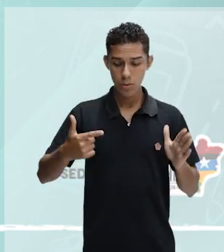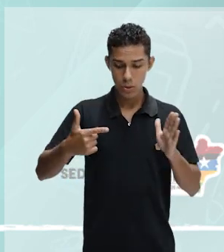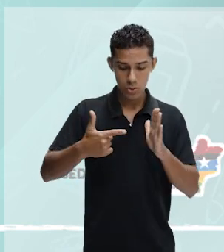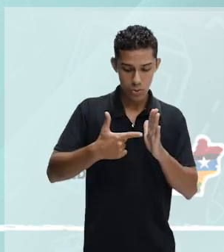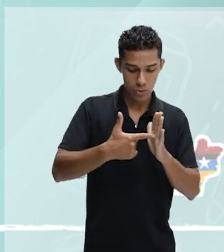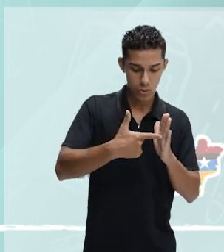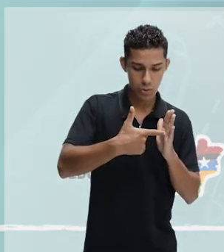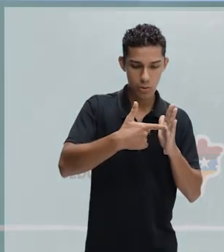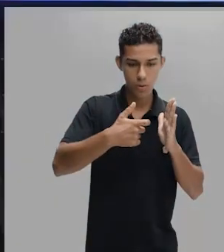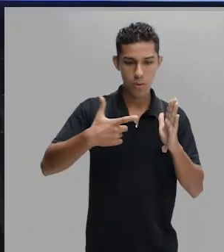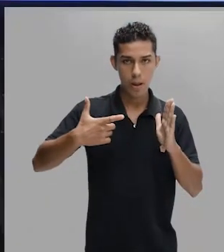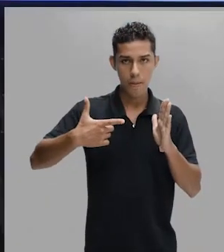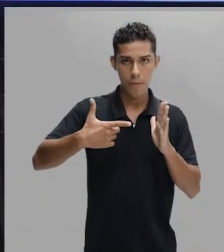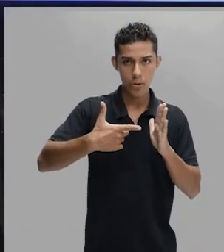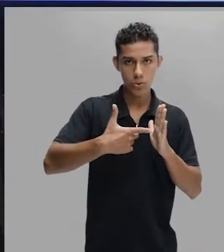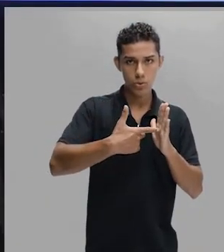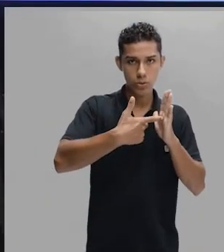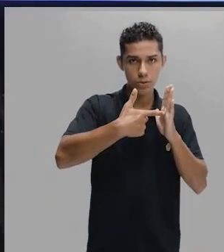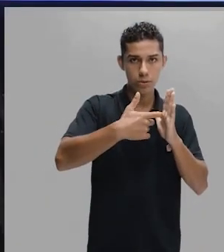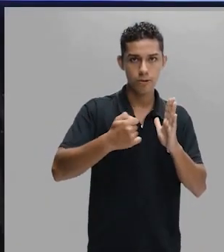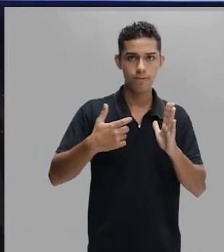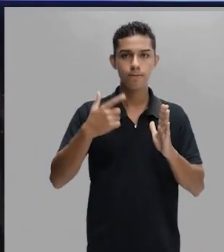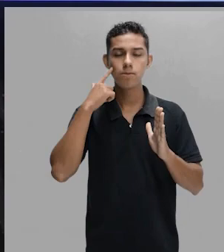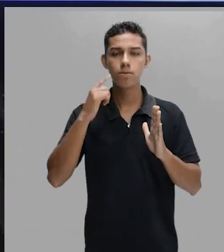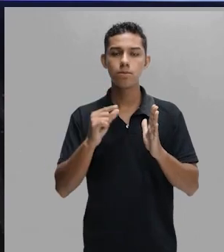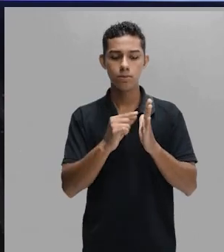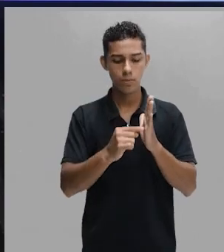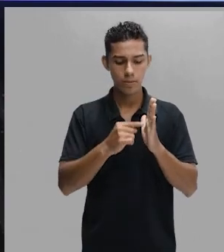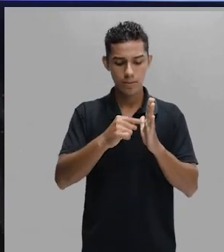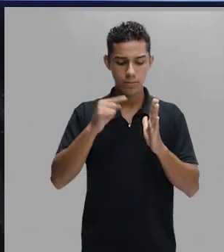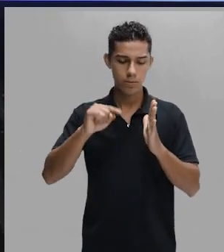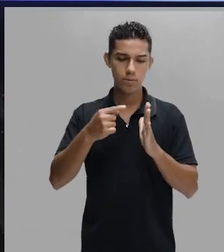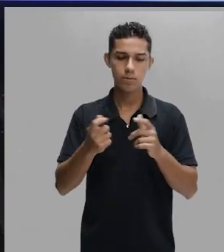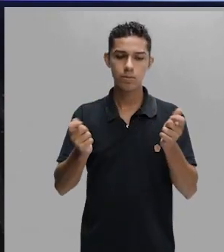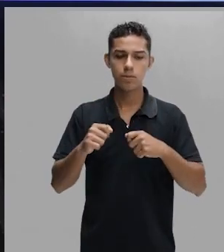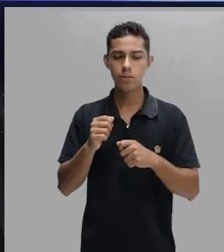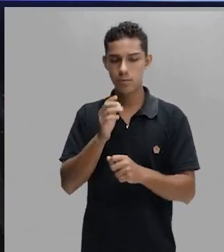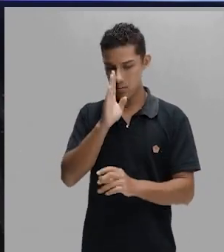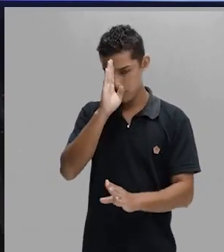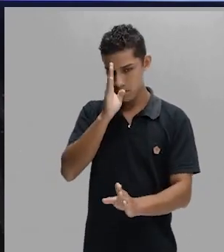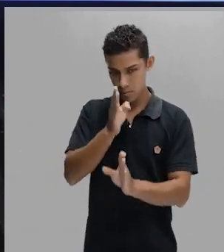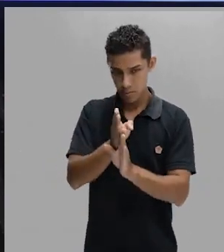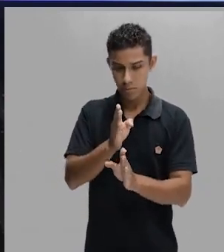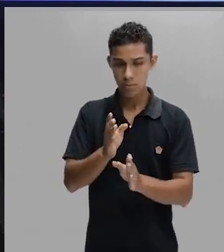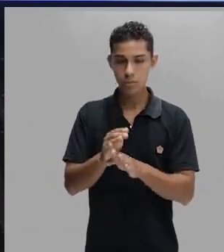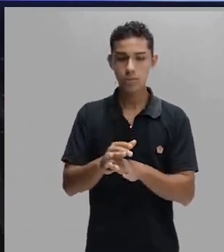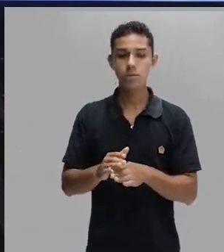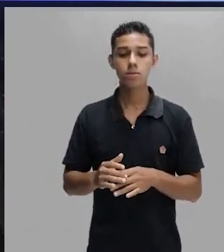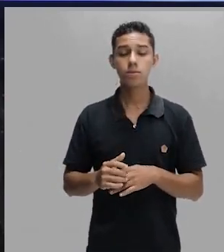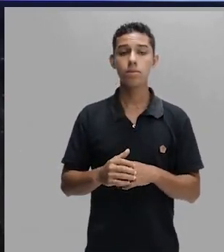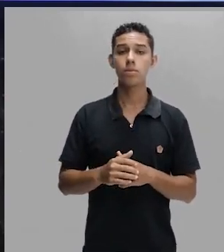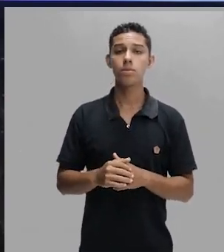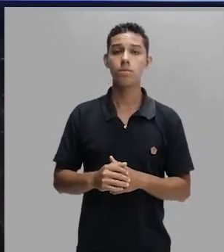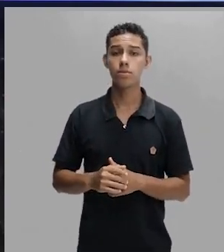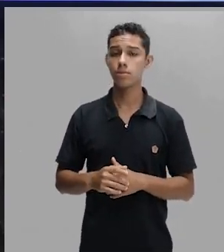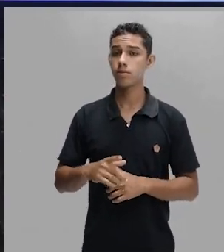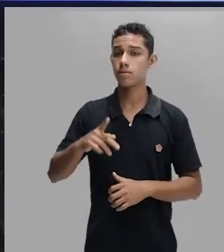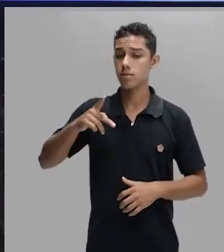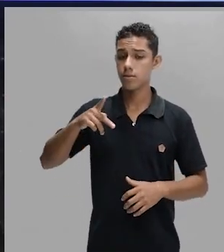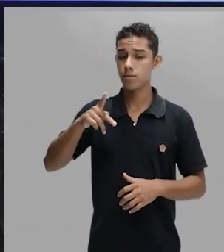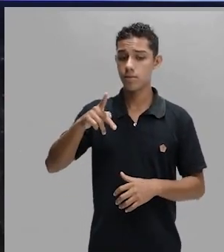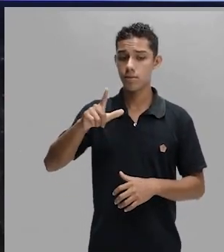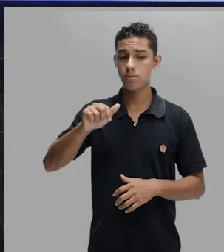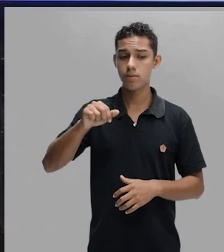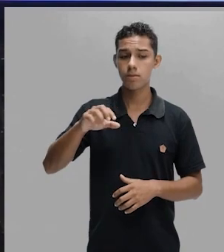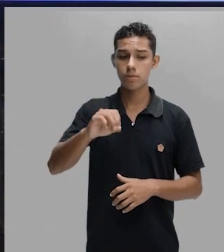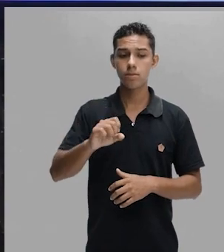certo? E esse parafuso, turminha, ele sempre vai ter que entrar perpendicular ao plano. Se eu tenho um plano sagital